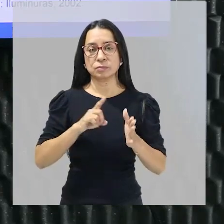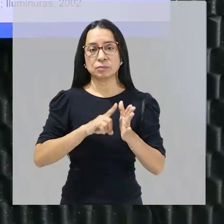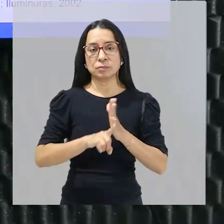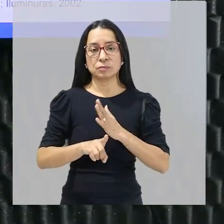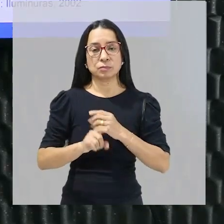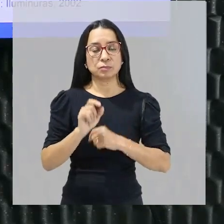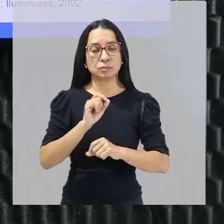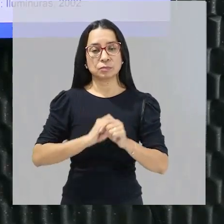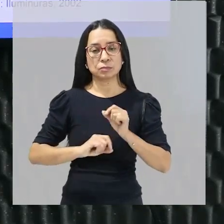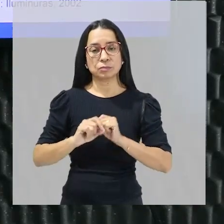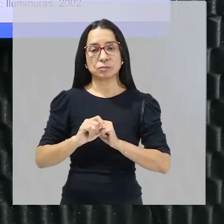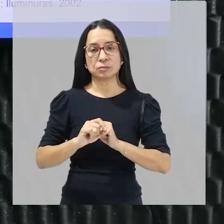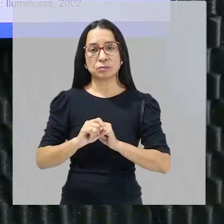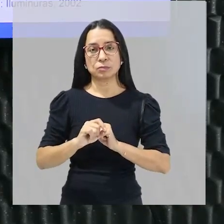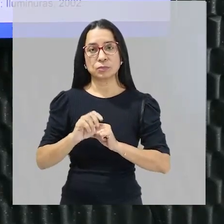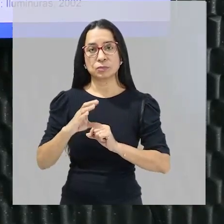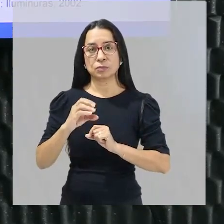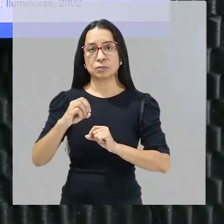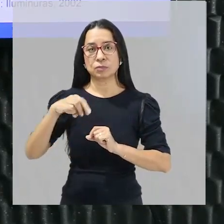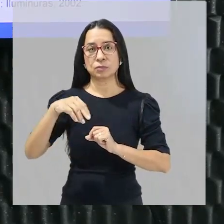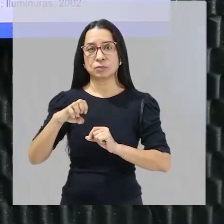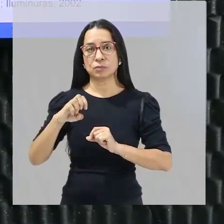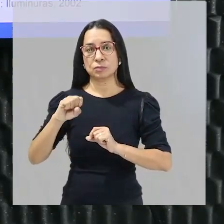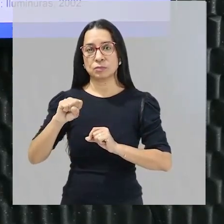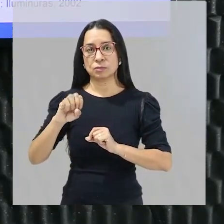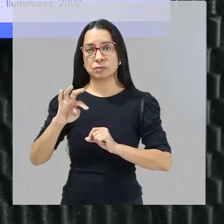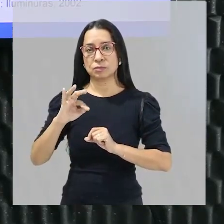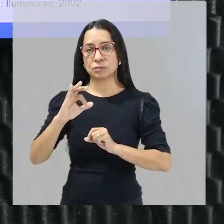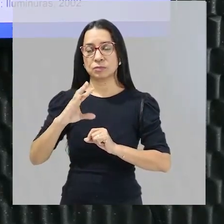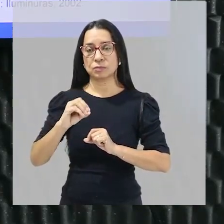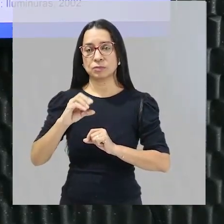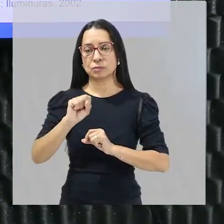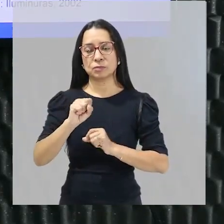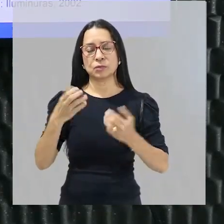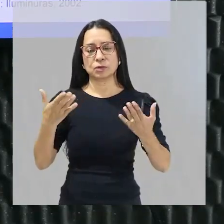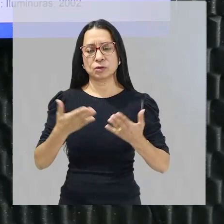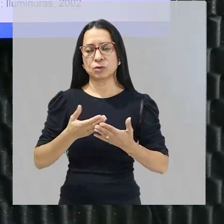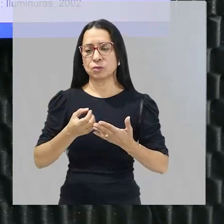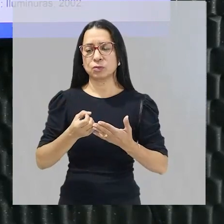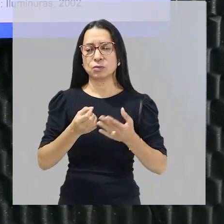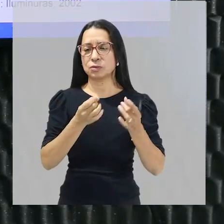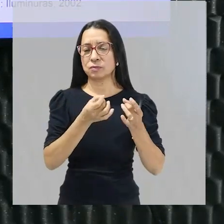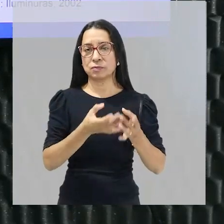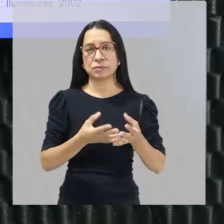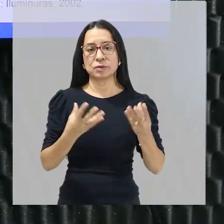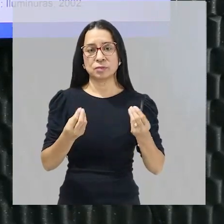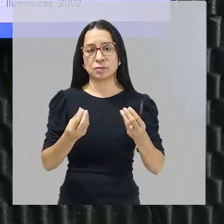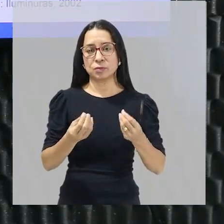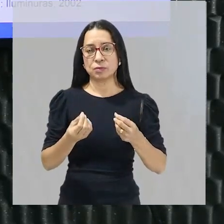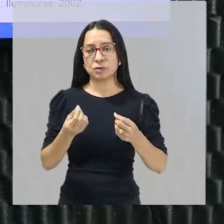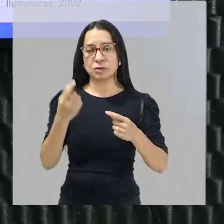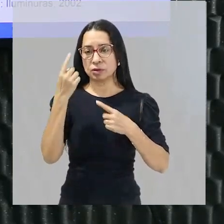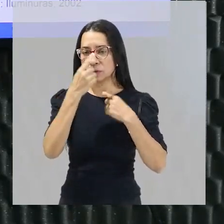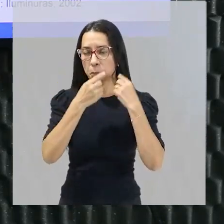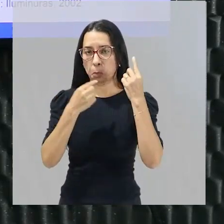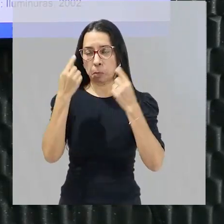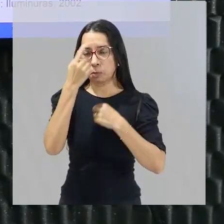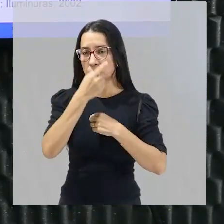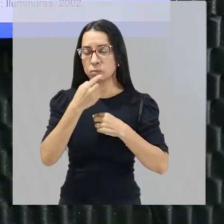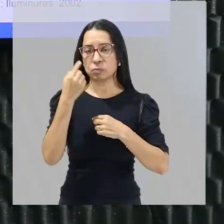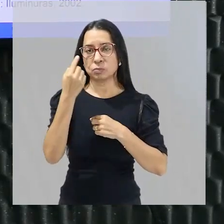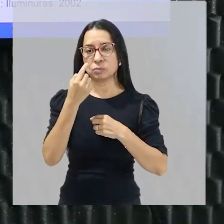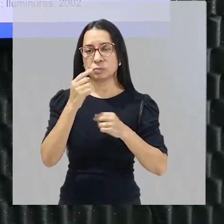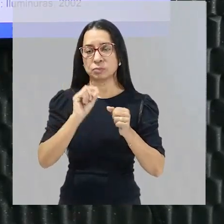corpo, os cosméticos que hoje vendem muito, a questão do corpo, tratado aí as grandes cirurgias plásticas que são feitas